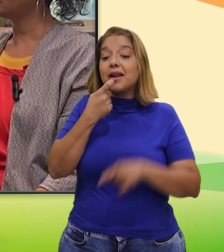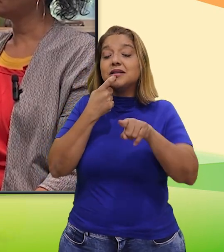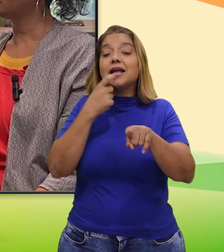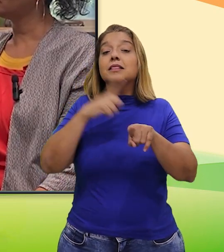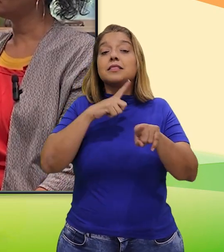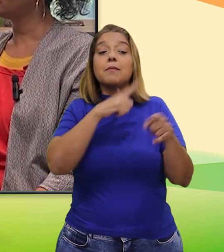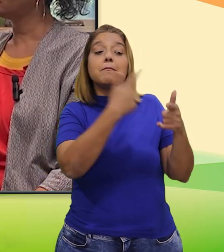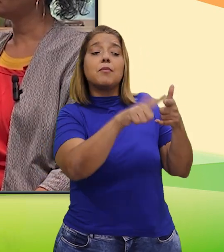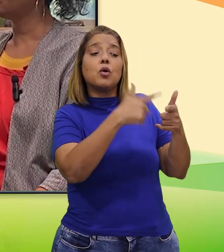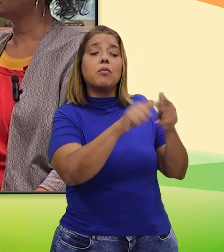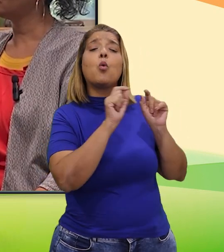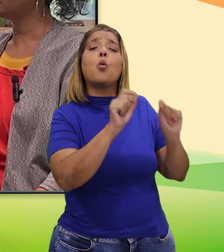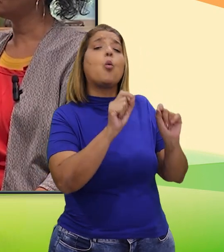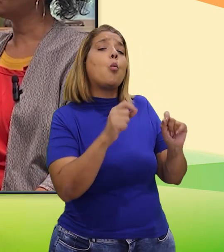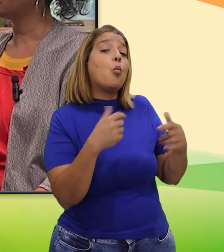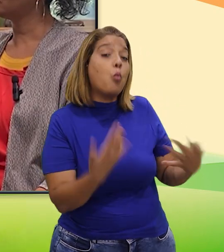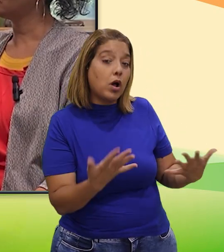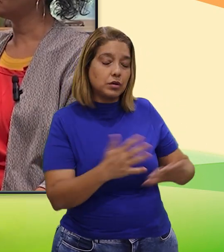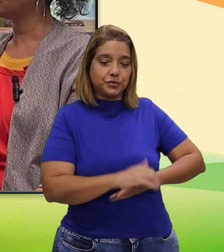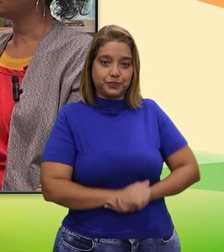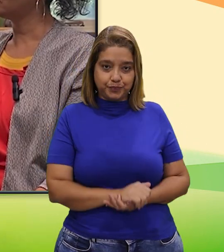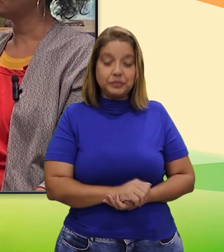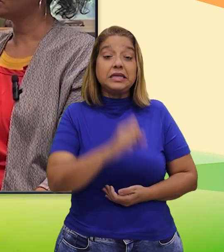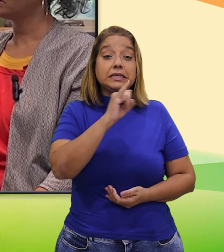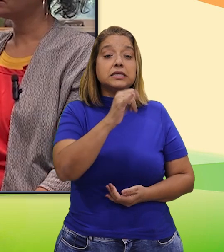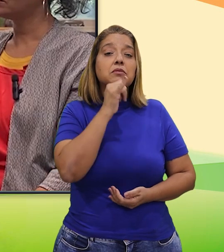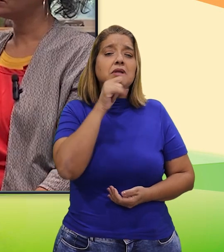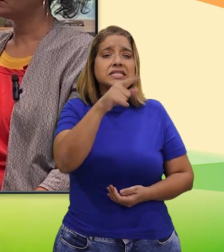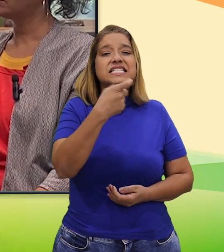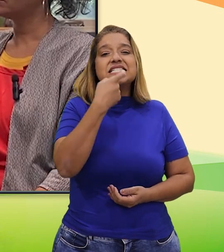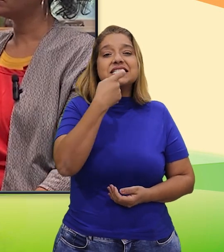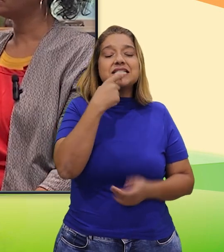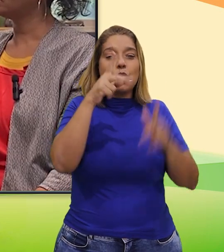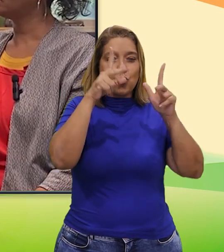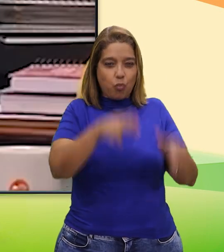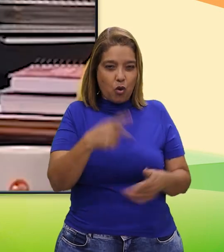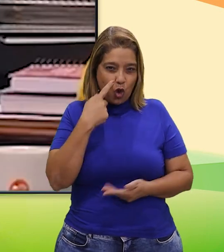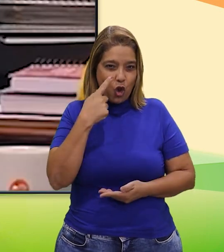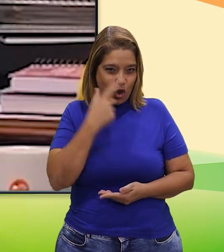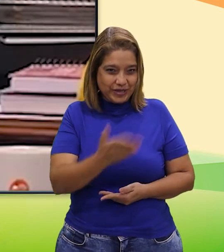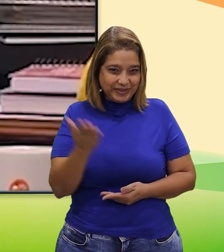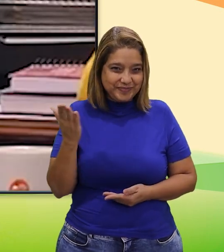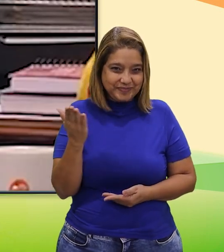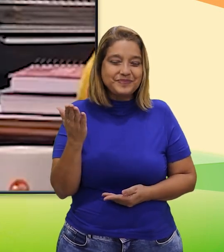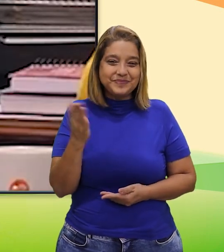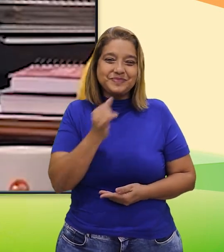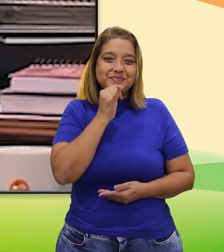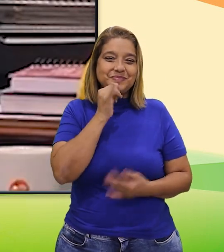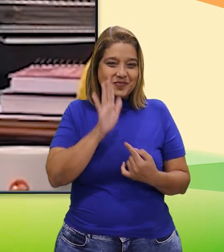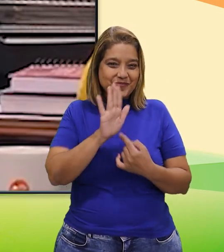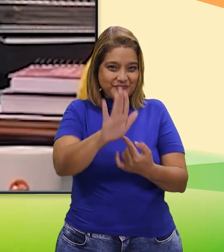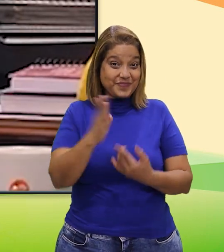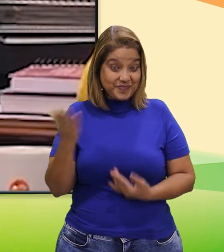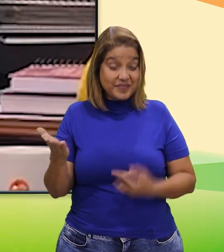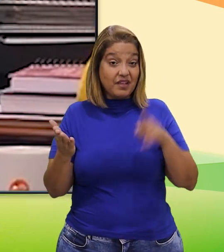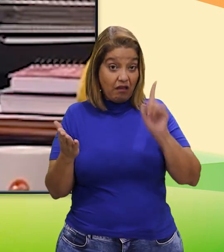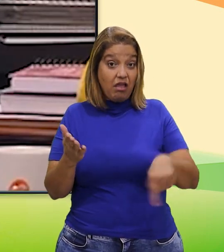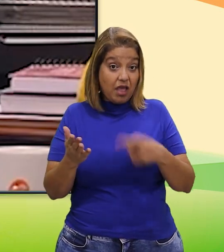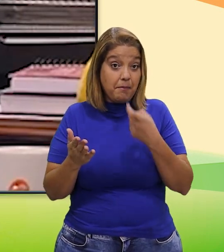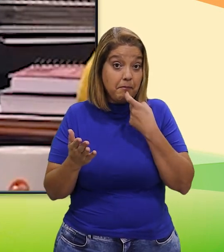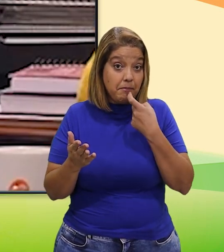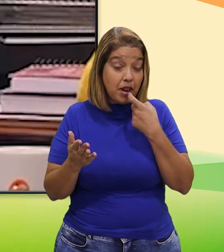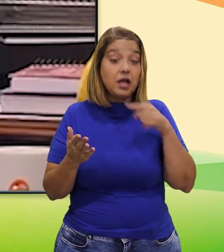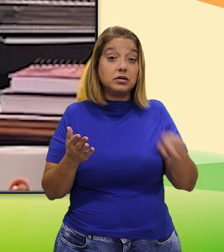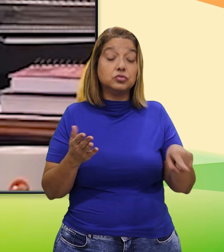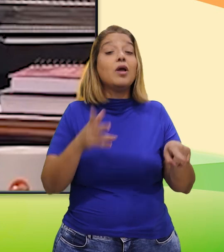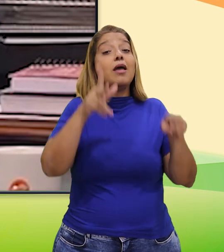o quanto que o plástico vira problema? O plástico vira problema quando você pega um plástico como esse, que a gente tem aqui, ó, de